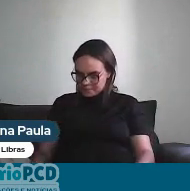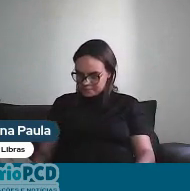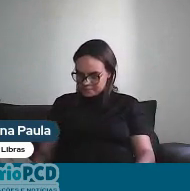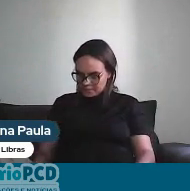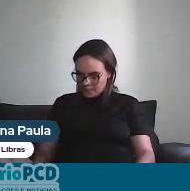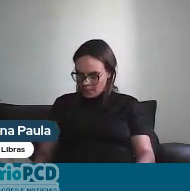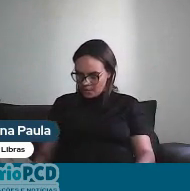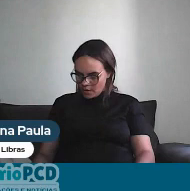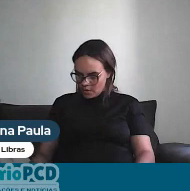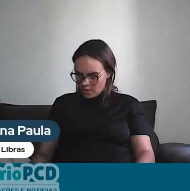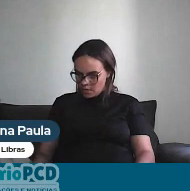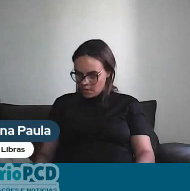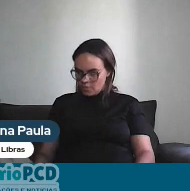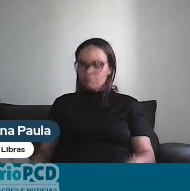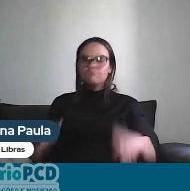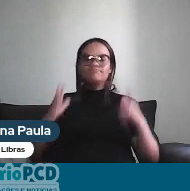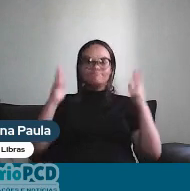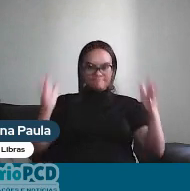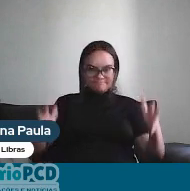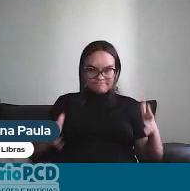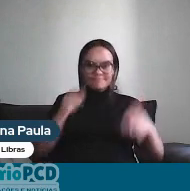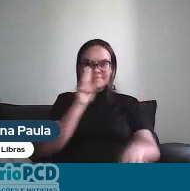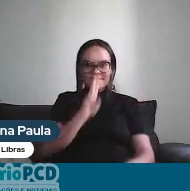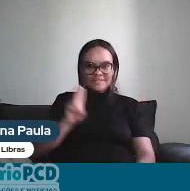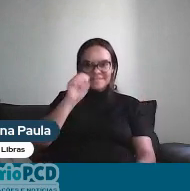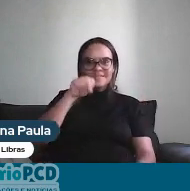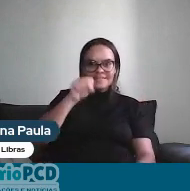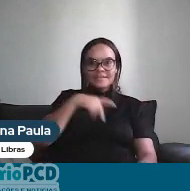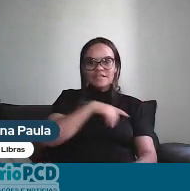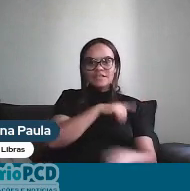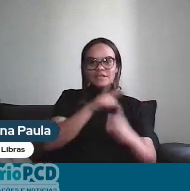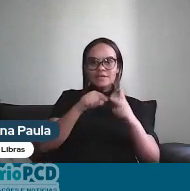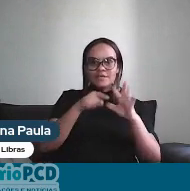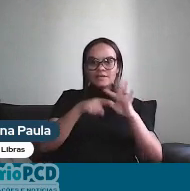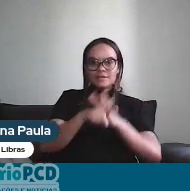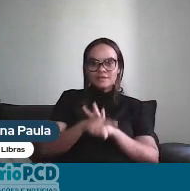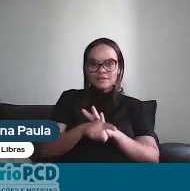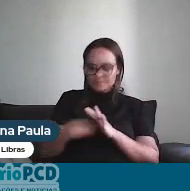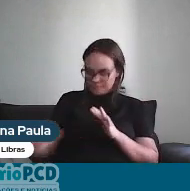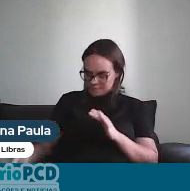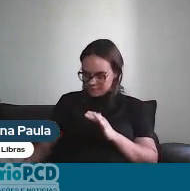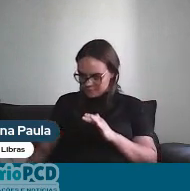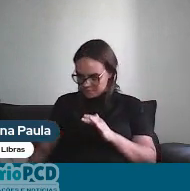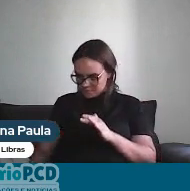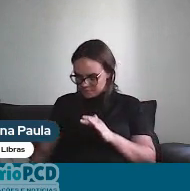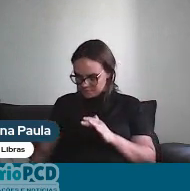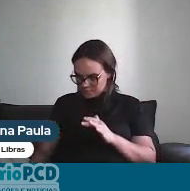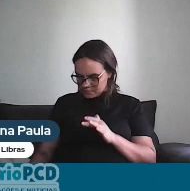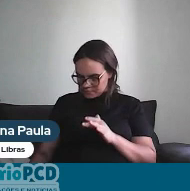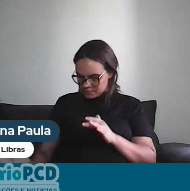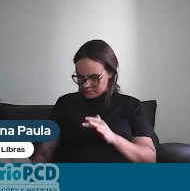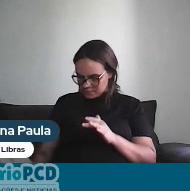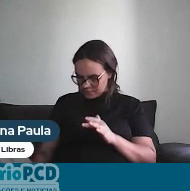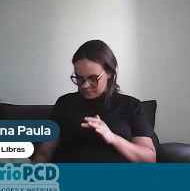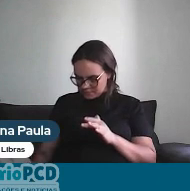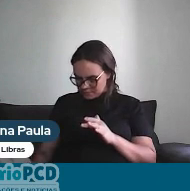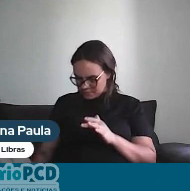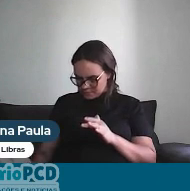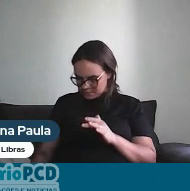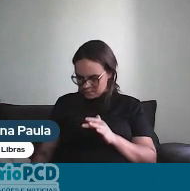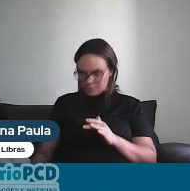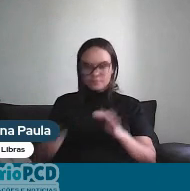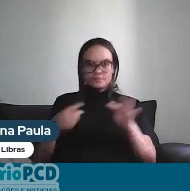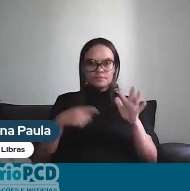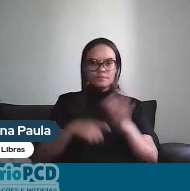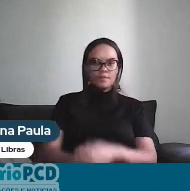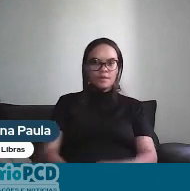eu uso cadeira de rodas. E a outra pergunta diz respeito a quem consegue abrir, por exemplo, fazendo o